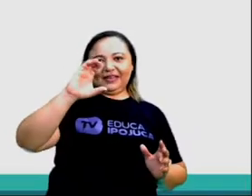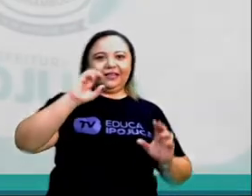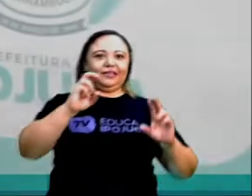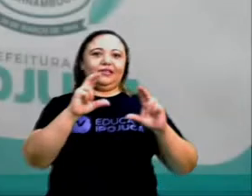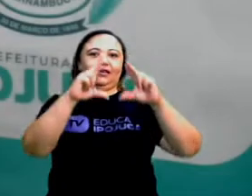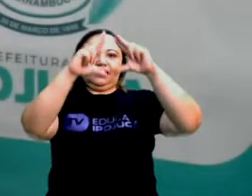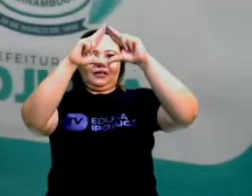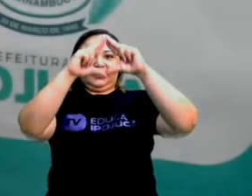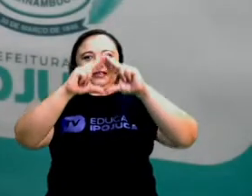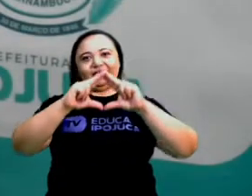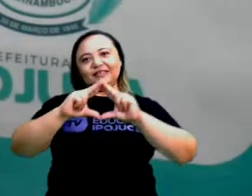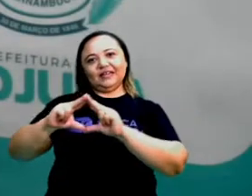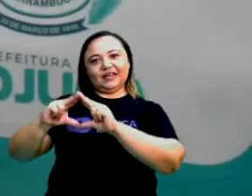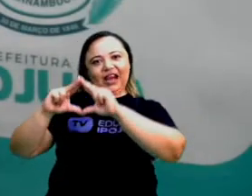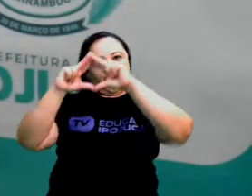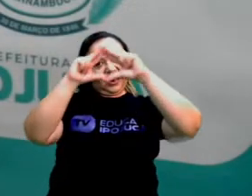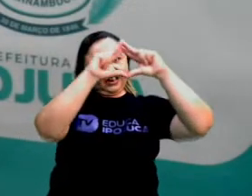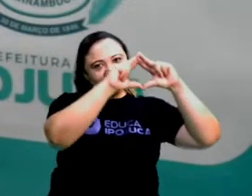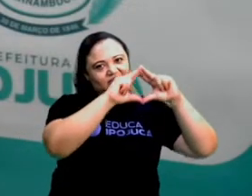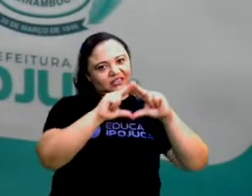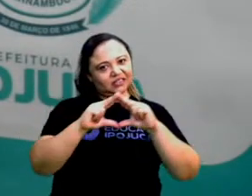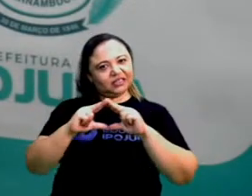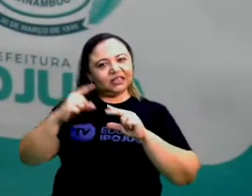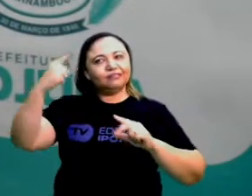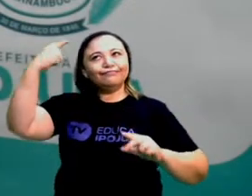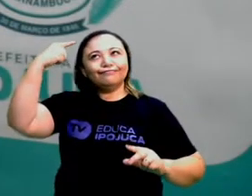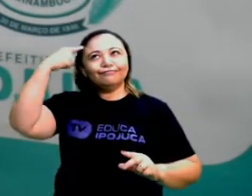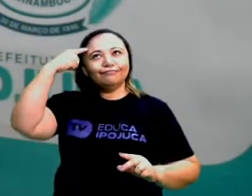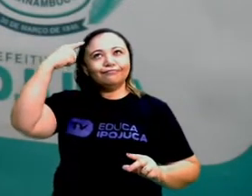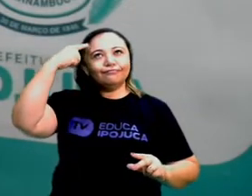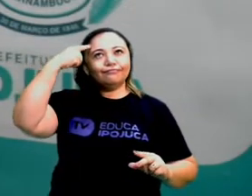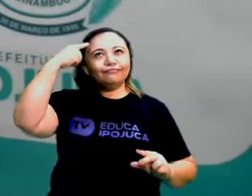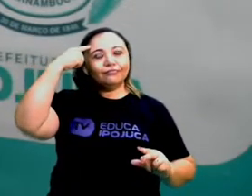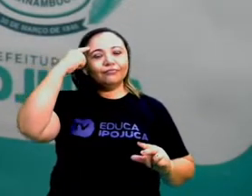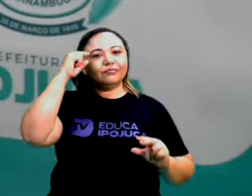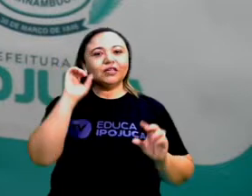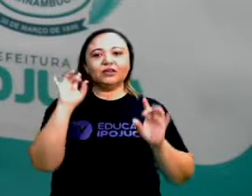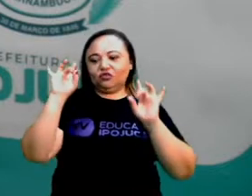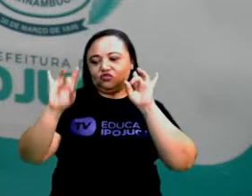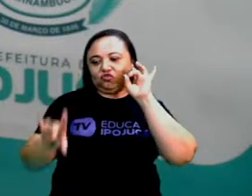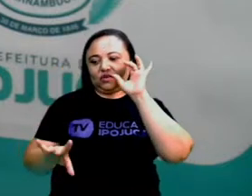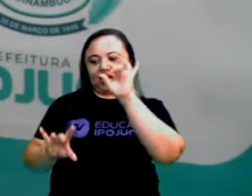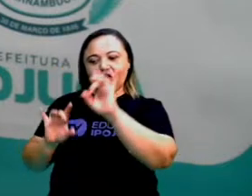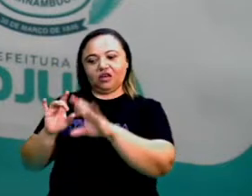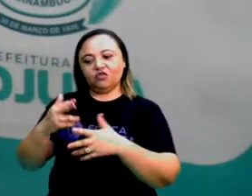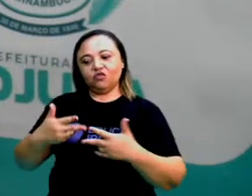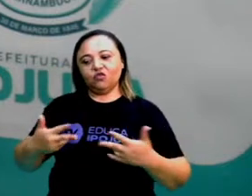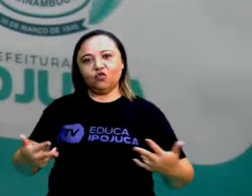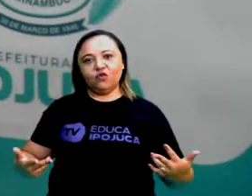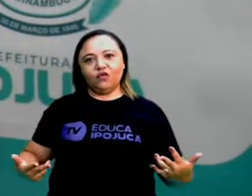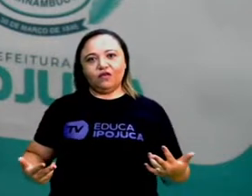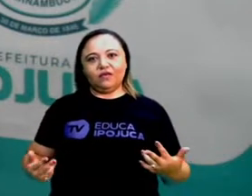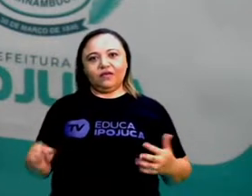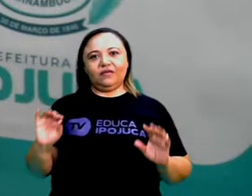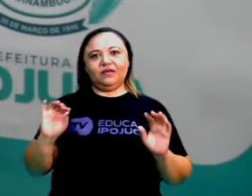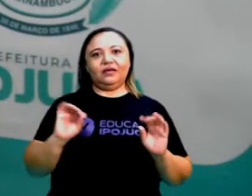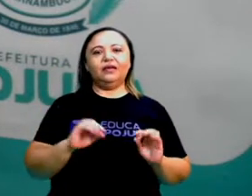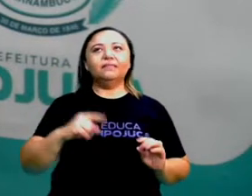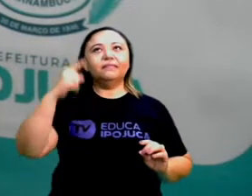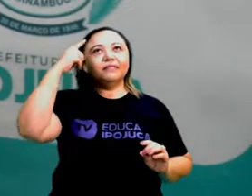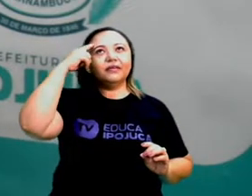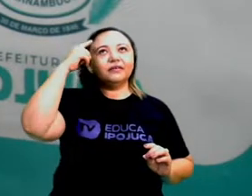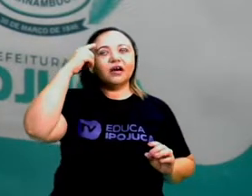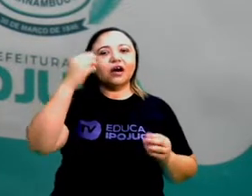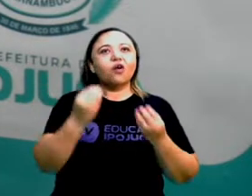reciclagem. Vocês têm o um consumo consciente? Quem aqui pensa antes de jogar alguma coisa fora? Será que a gente